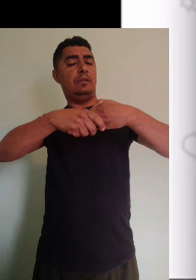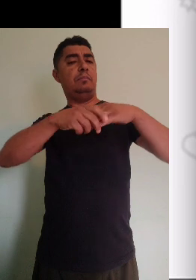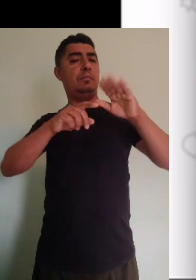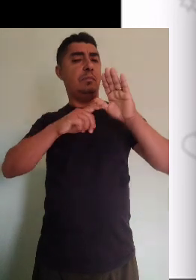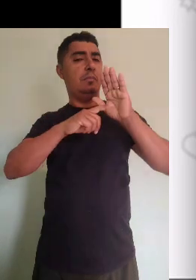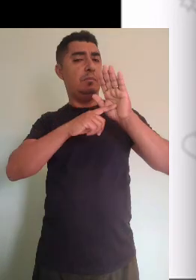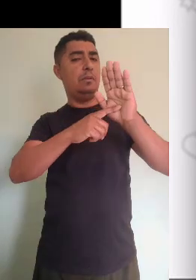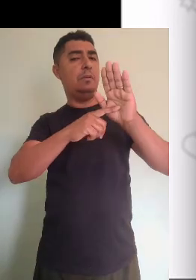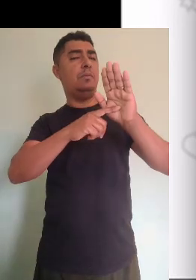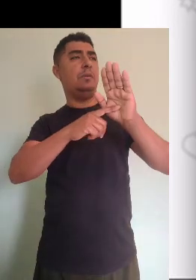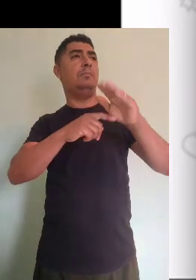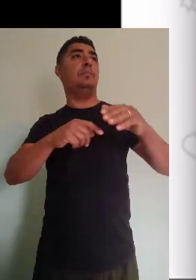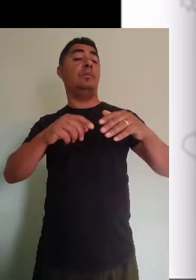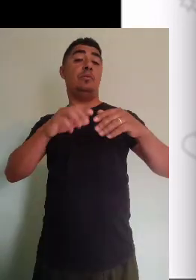nós?